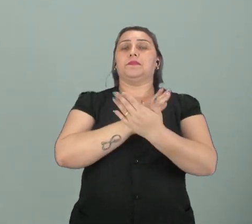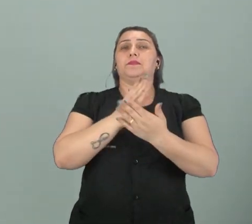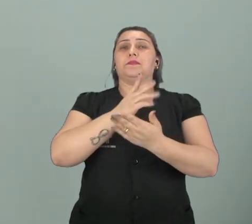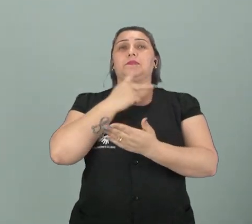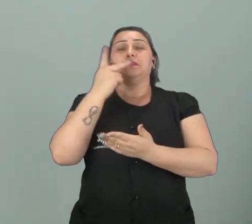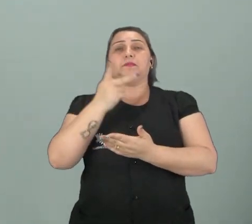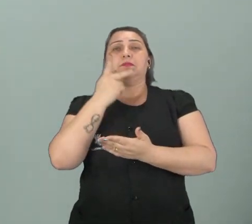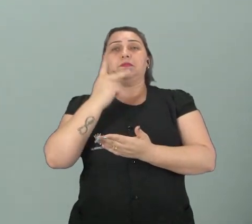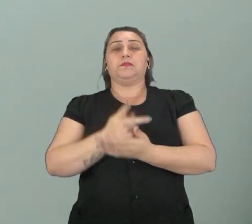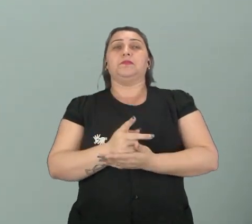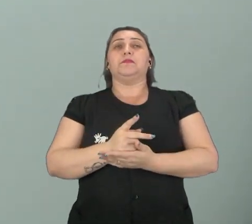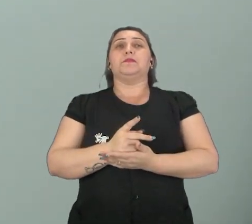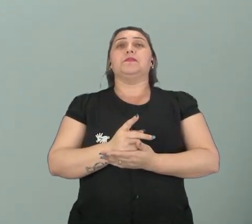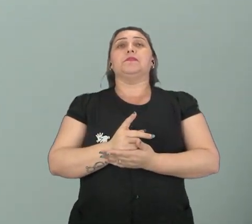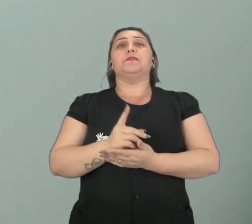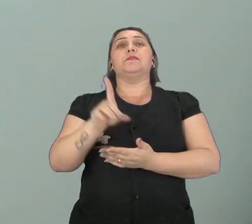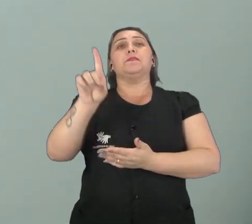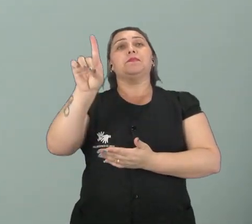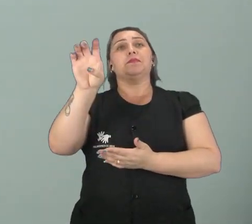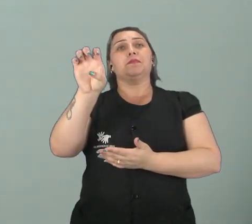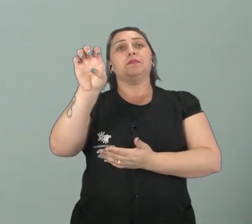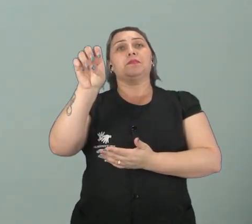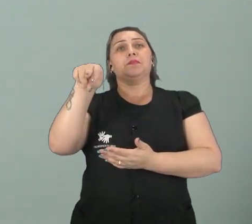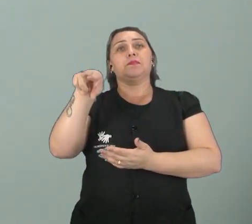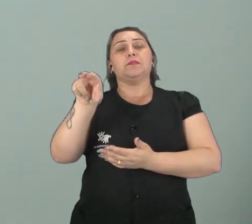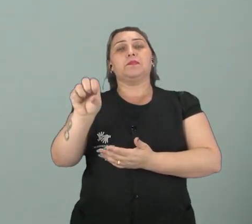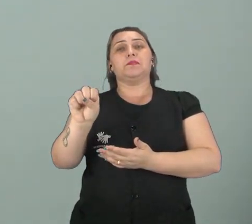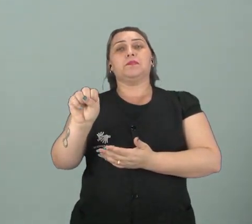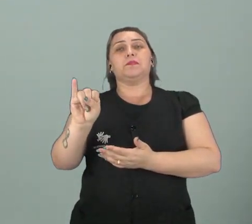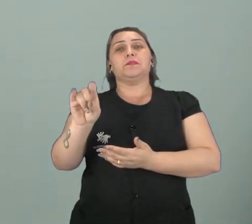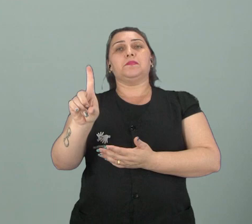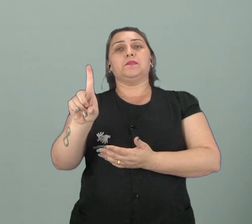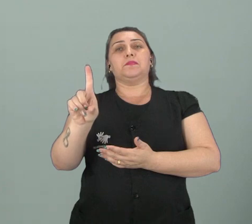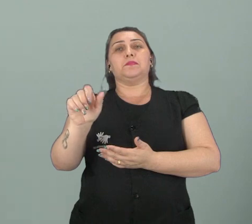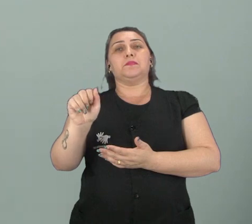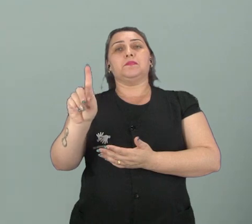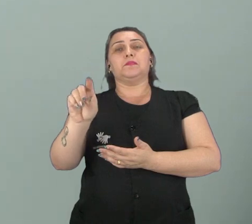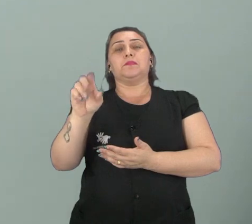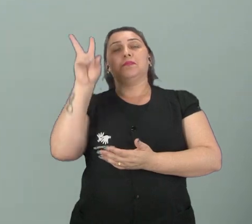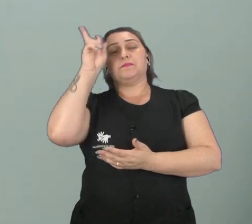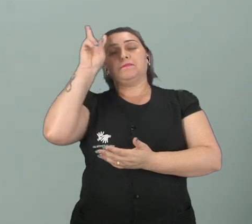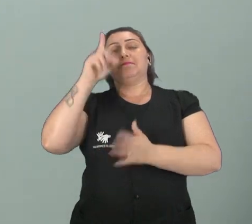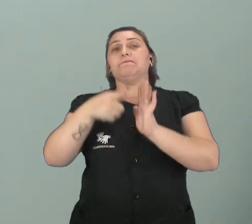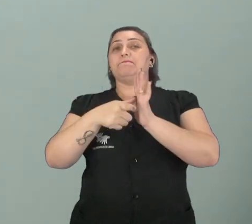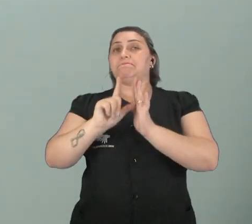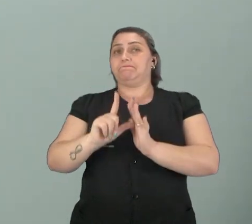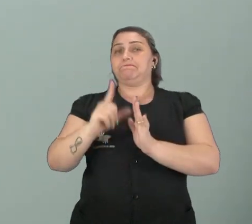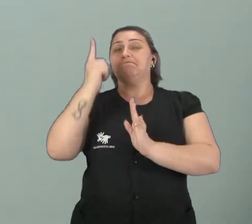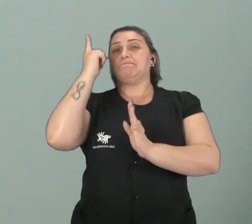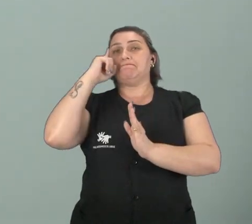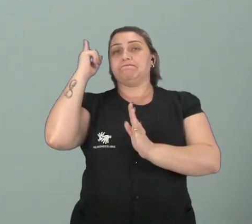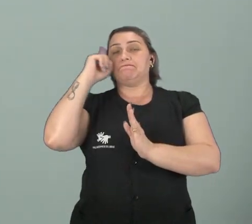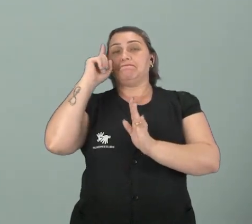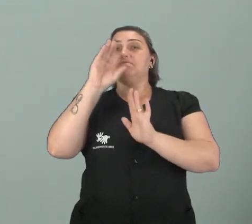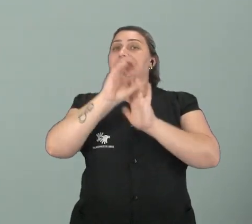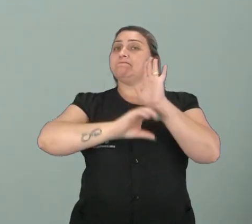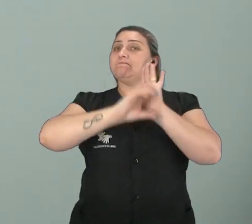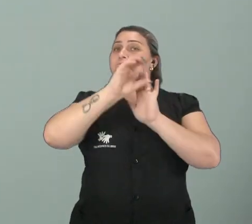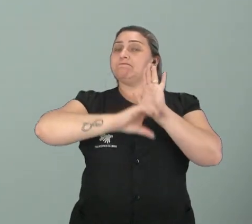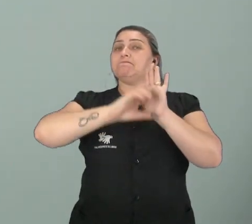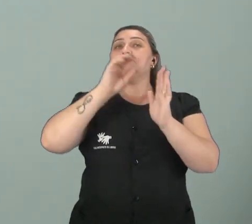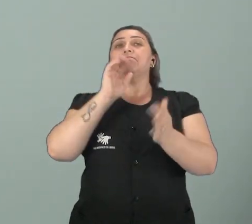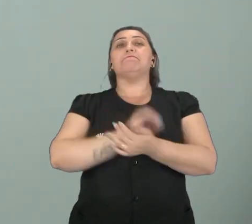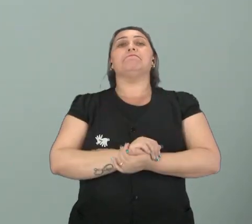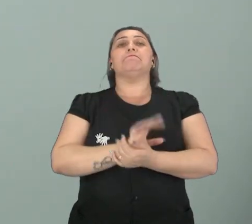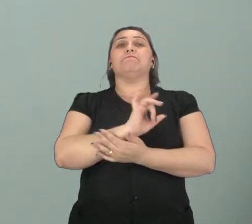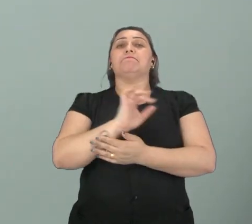vai falar sobre densidade. Só que antes de falar sobre densidade, vamos relembrar aí e ter em mente o seguinte conceito, que